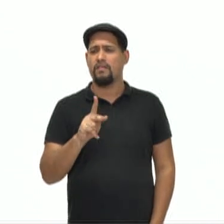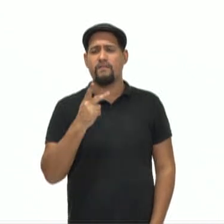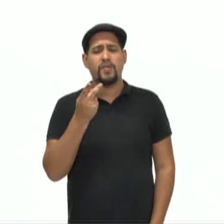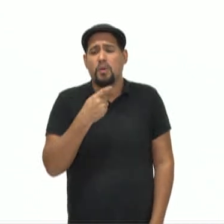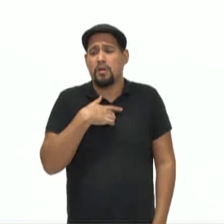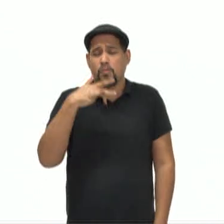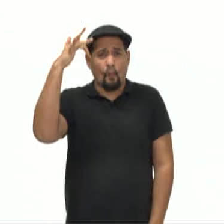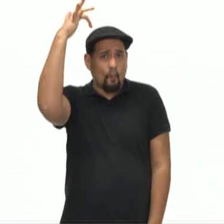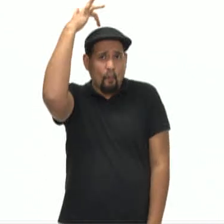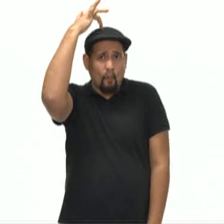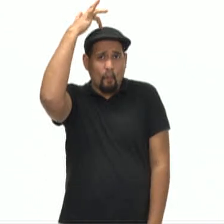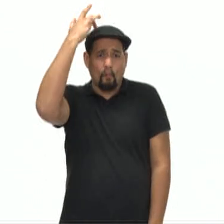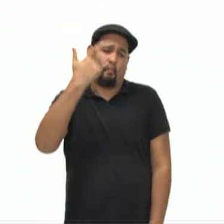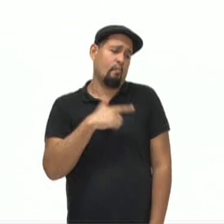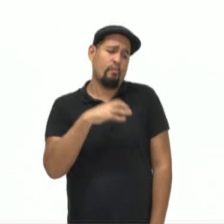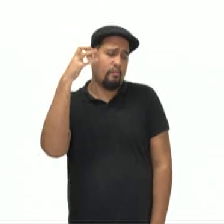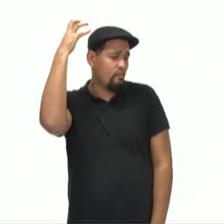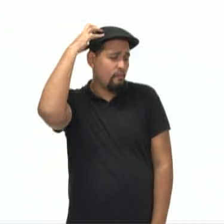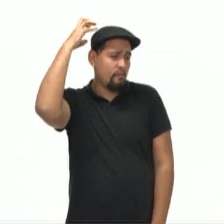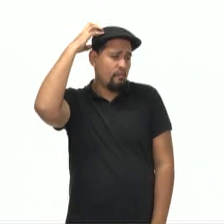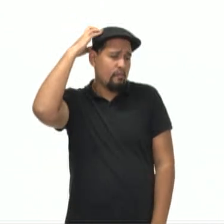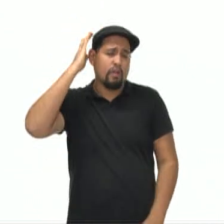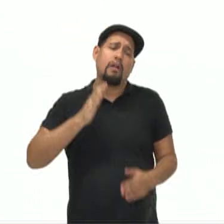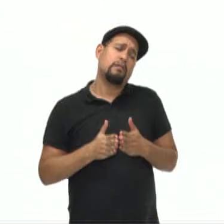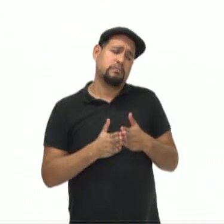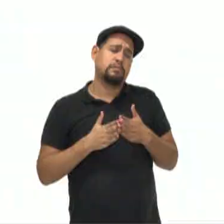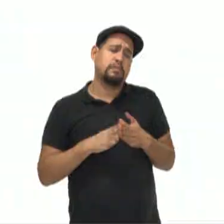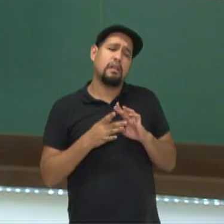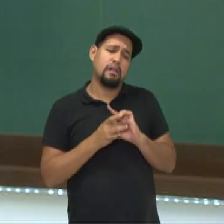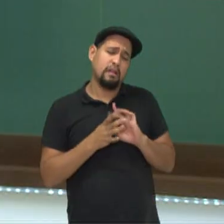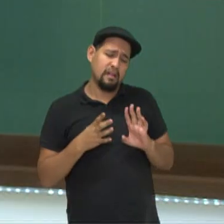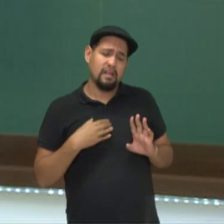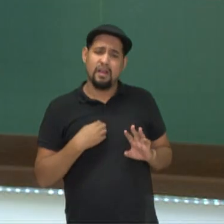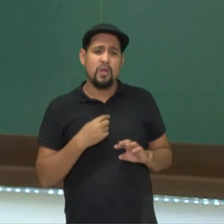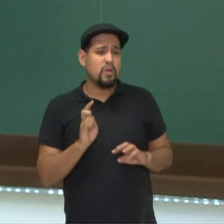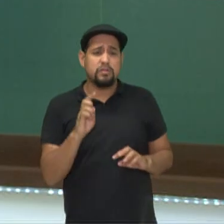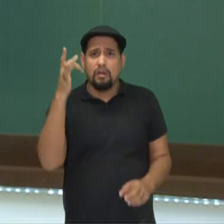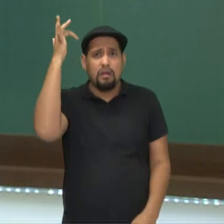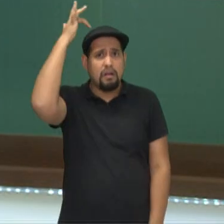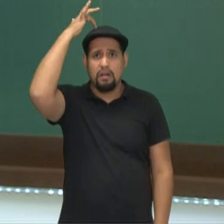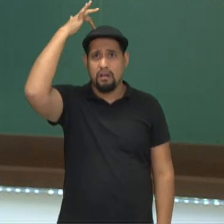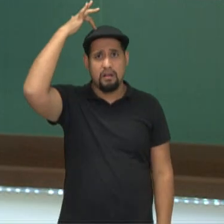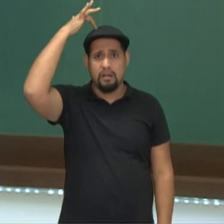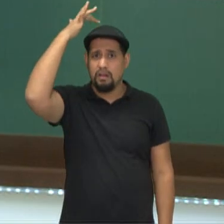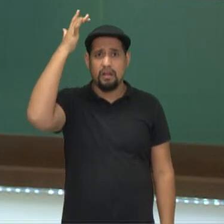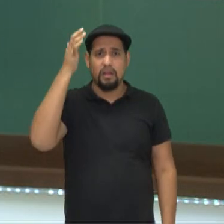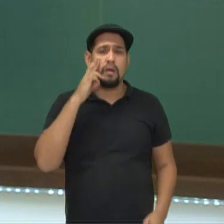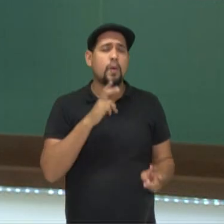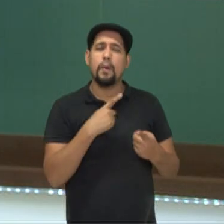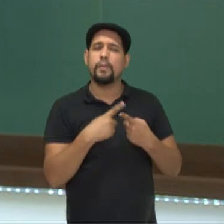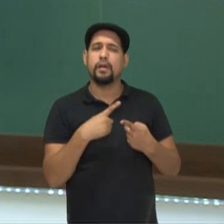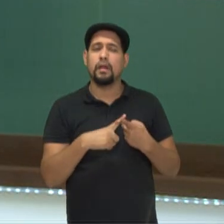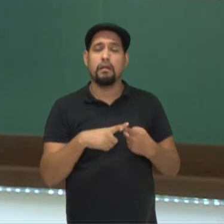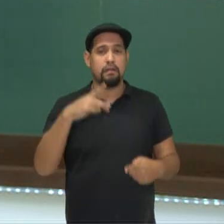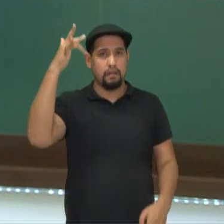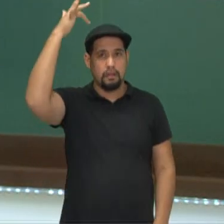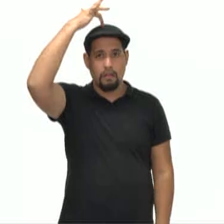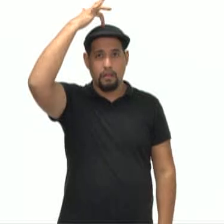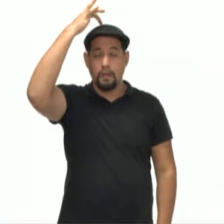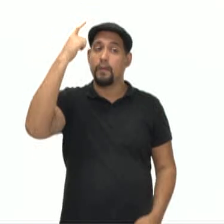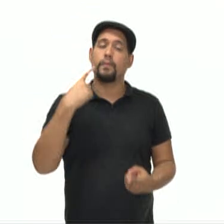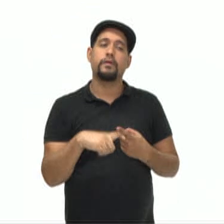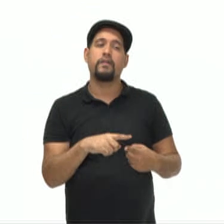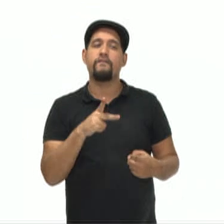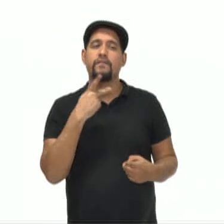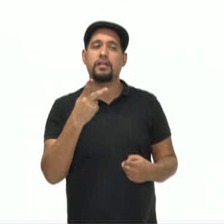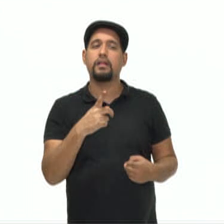e pediu sua absolvição. Depois de matar toda essa gente, ele falou assim, não, eu sou inocente. Olha por que ele falou que era inocente,